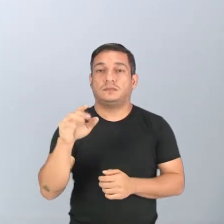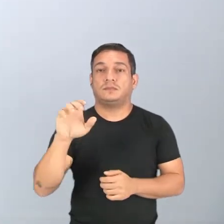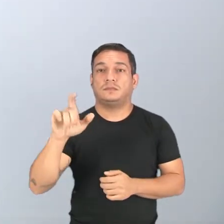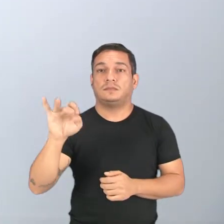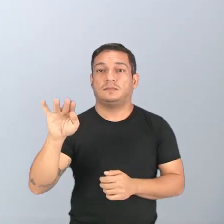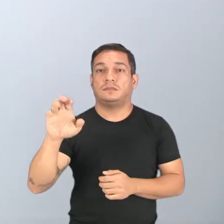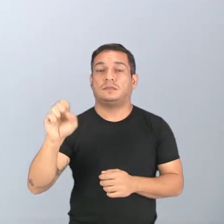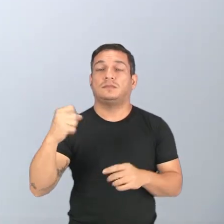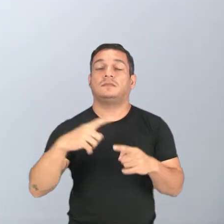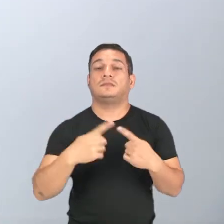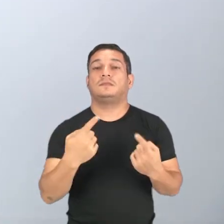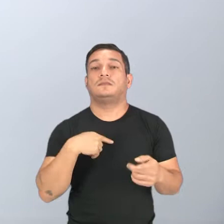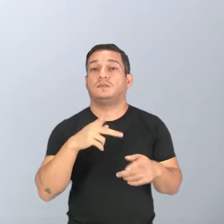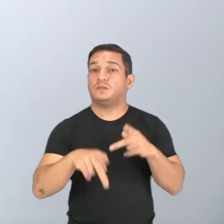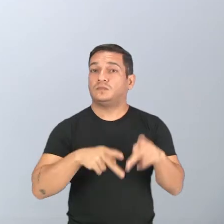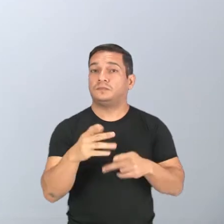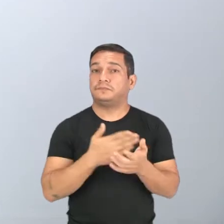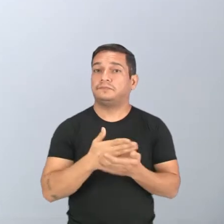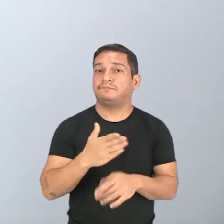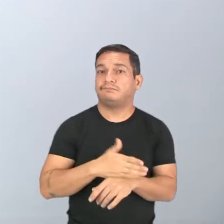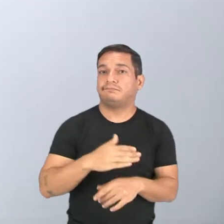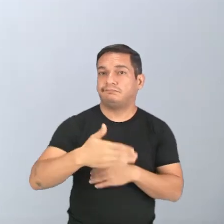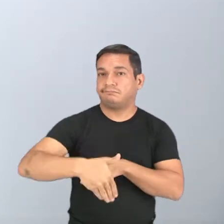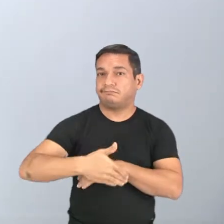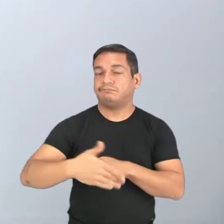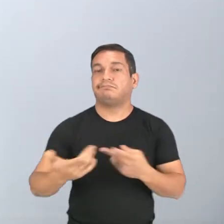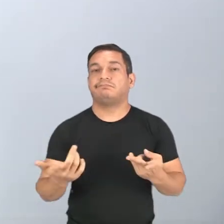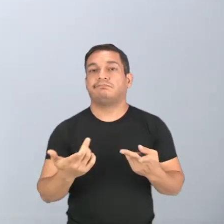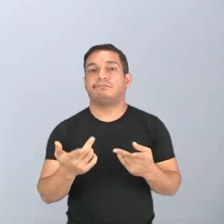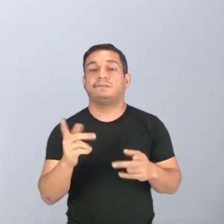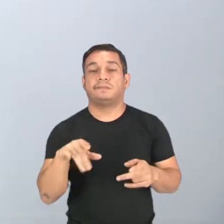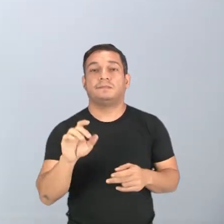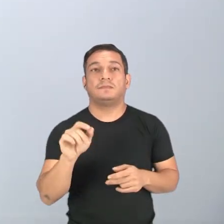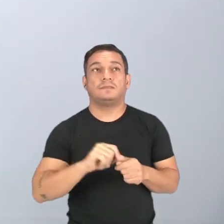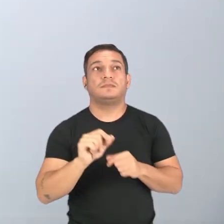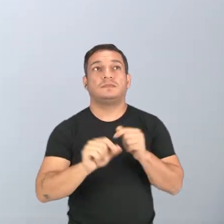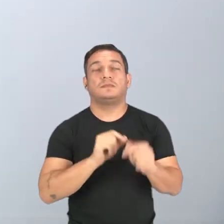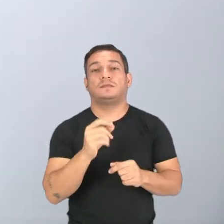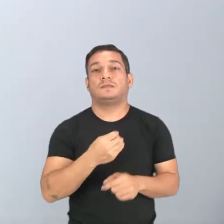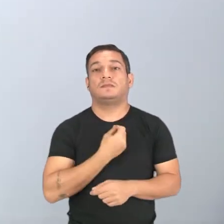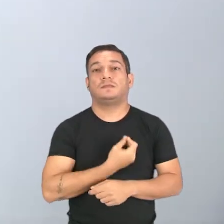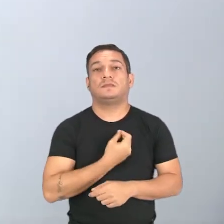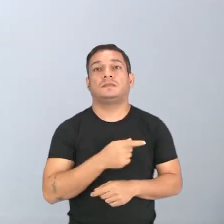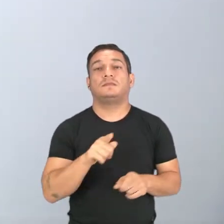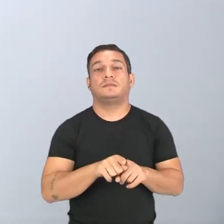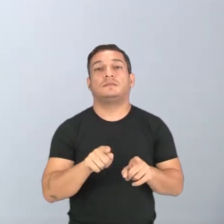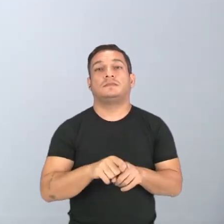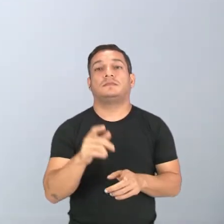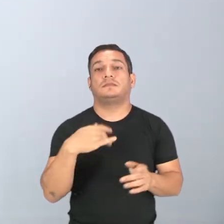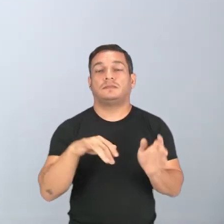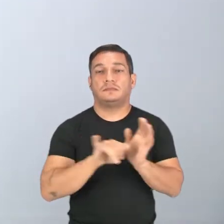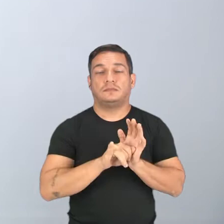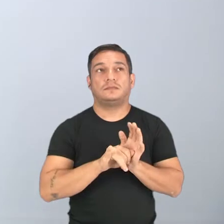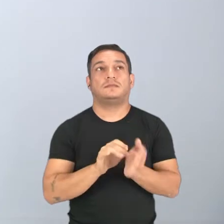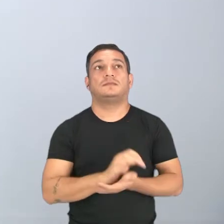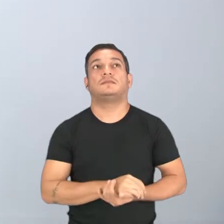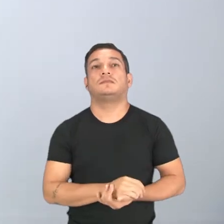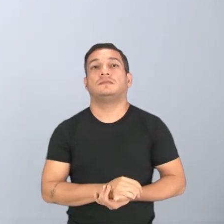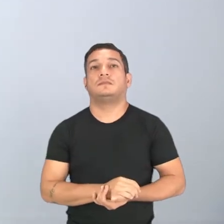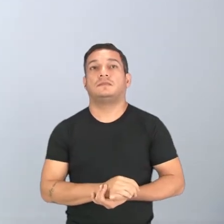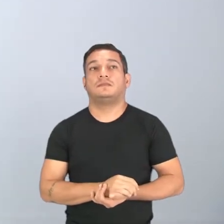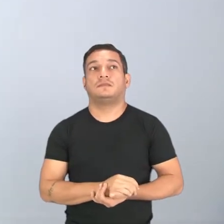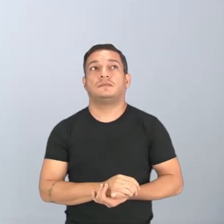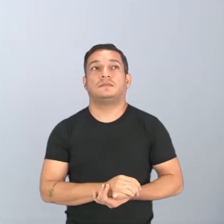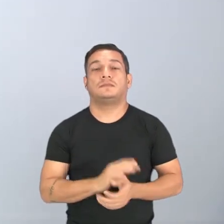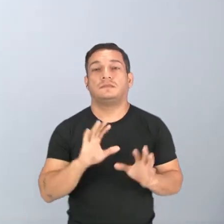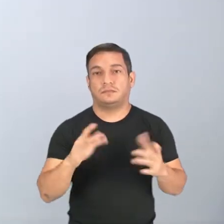mas o povo começou a praticar nas ruas, né? E isso acaba fazendo parte do nosso identitário.